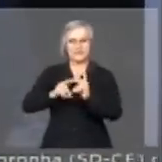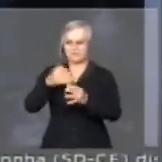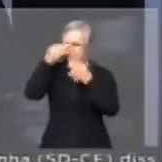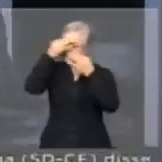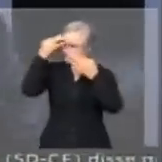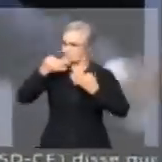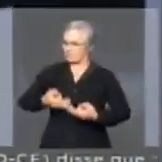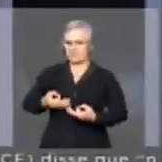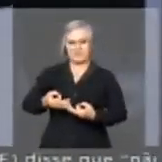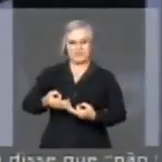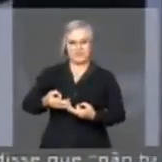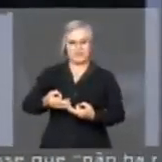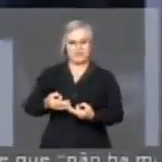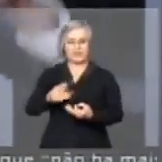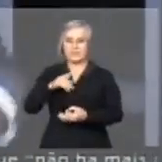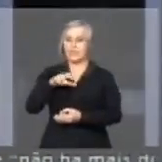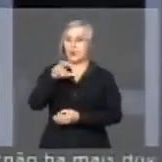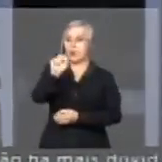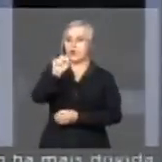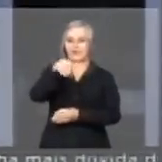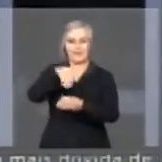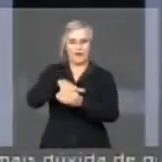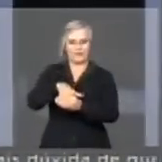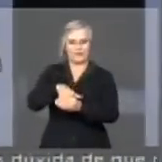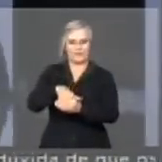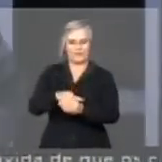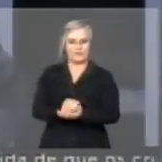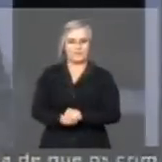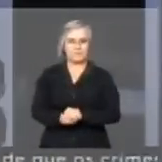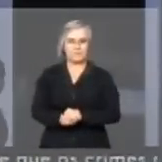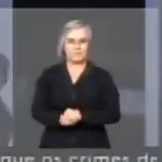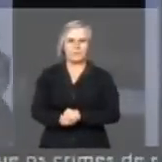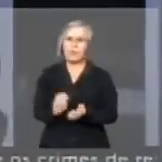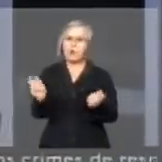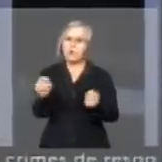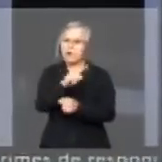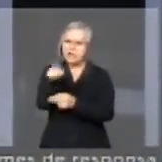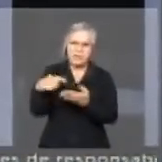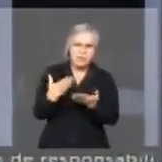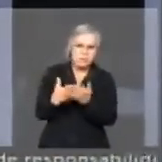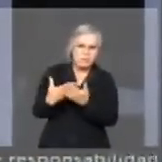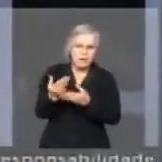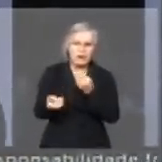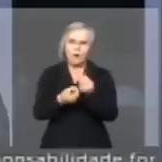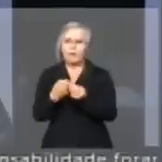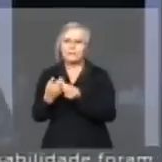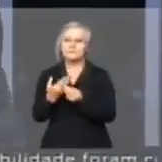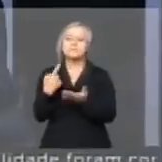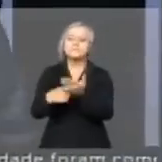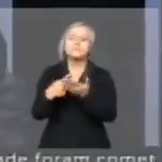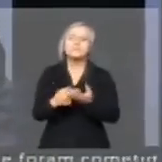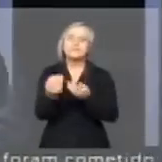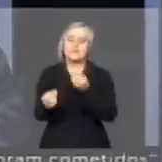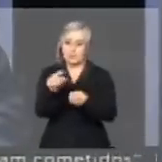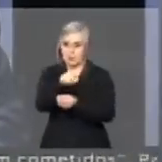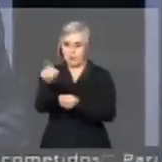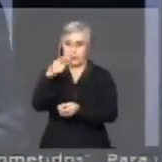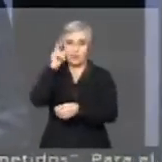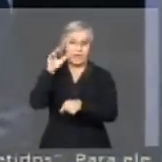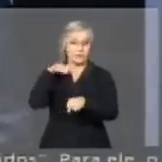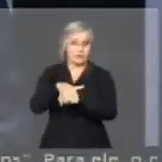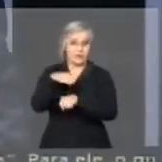digno. Nós teremos 8 votos. Confiram, seus golpistas. Vocês ontem à